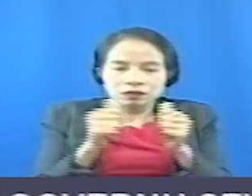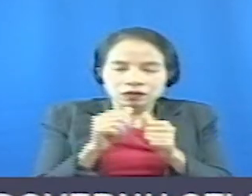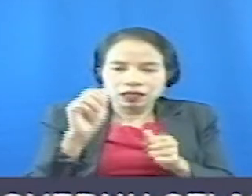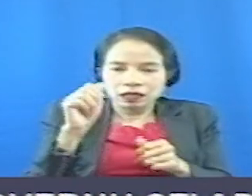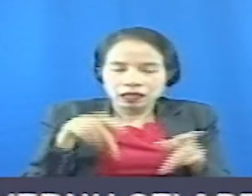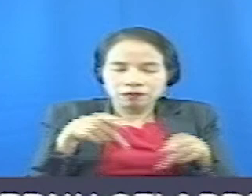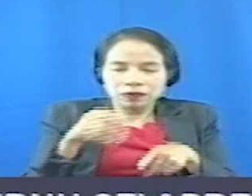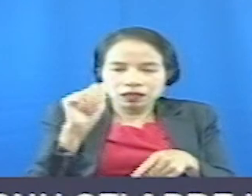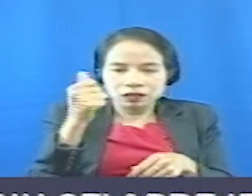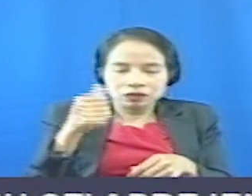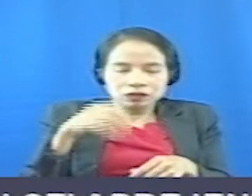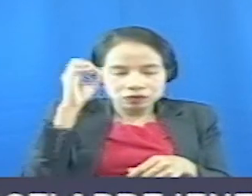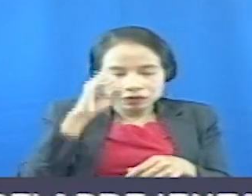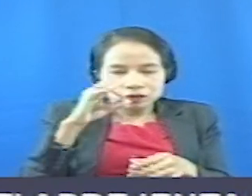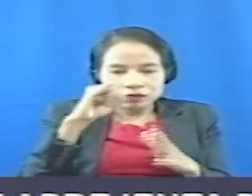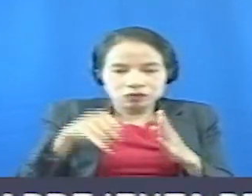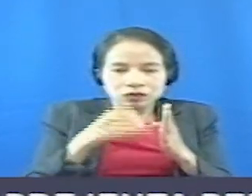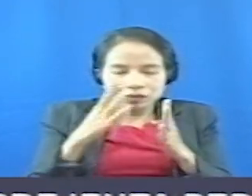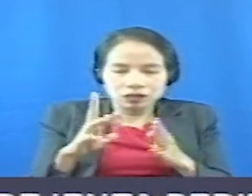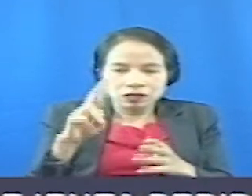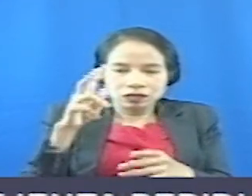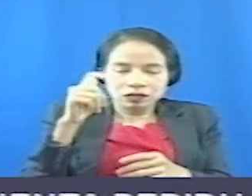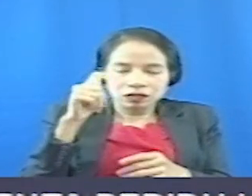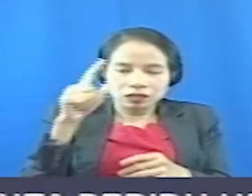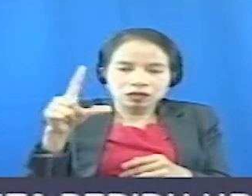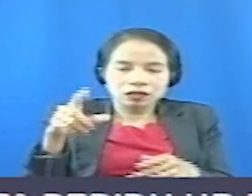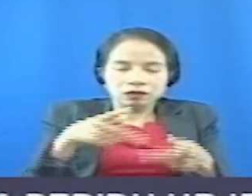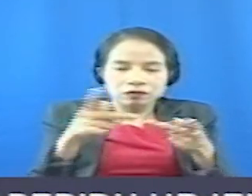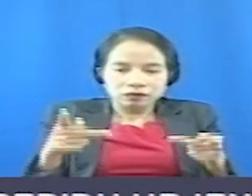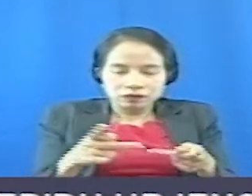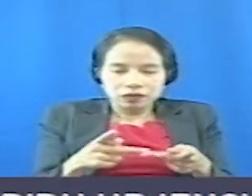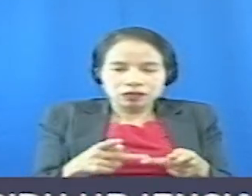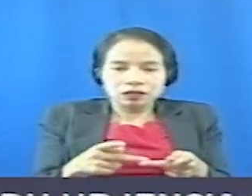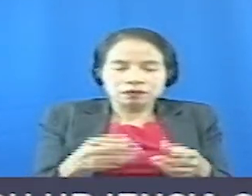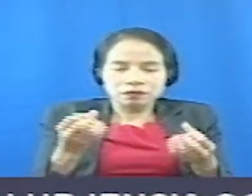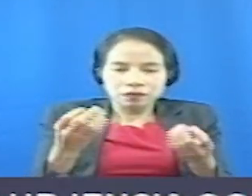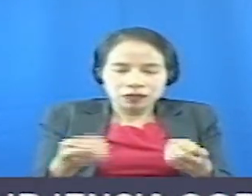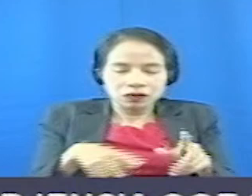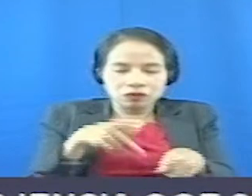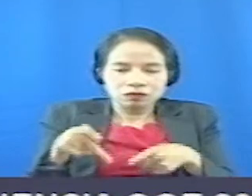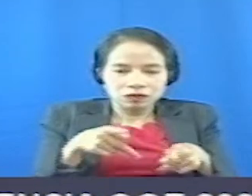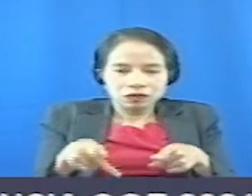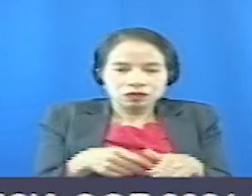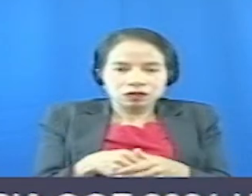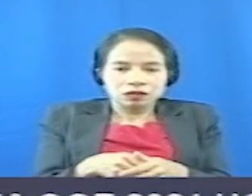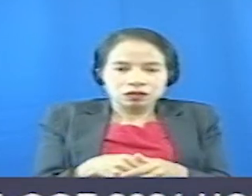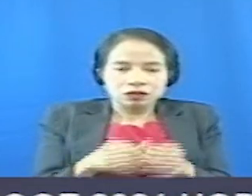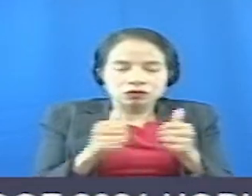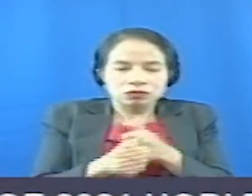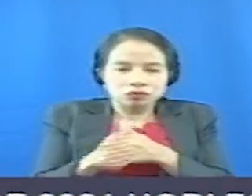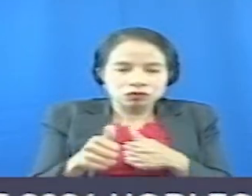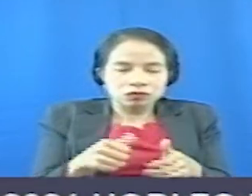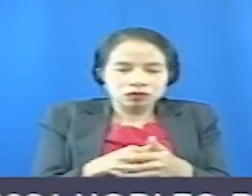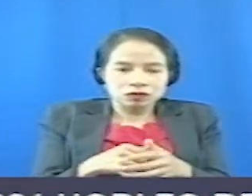Sanulu. Observação jornalista, RTTL e a terreno no Takatak, maioria comunidade Barak Maka cumpre regras,